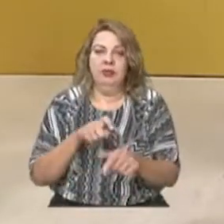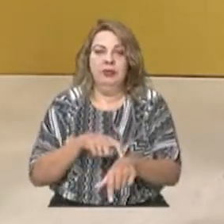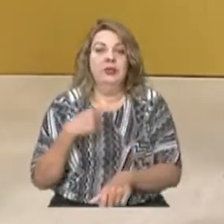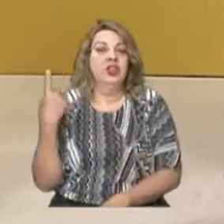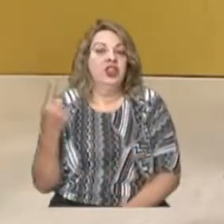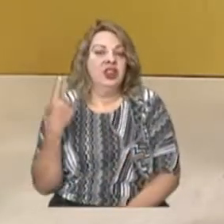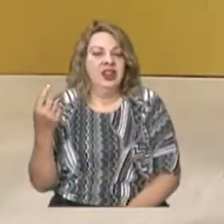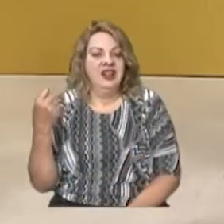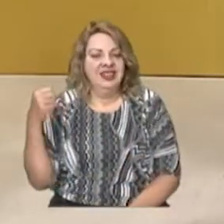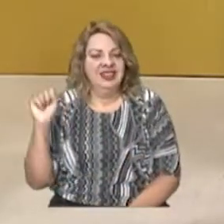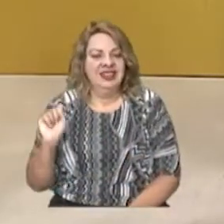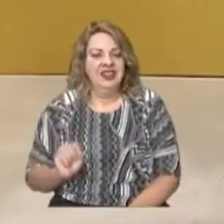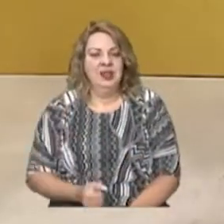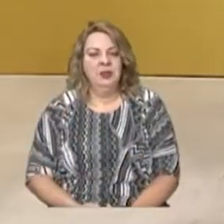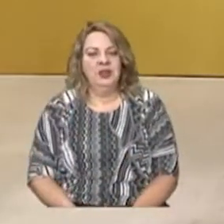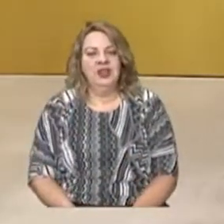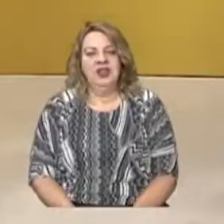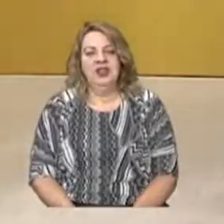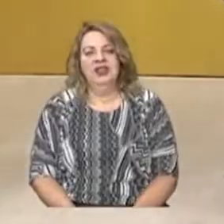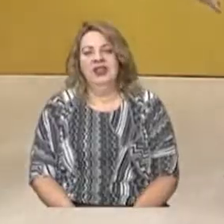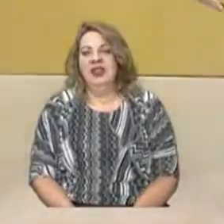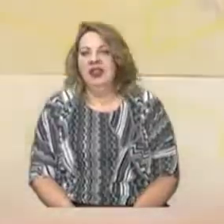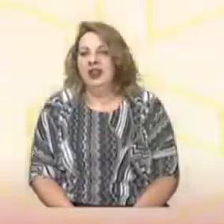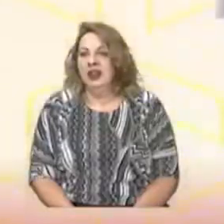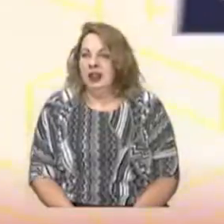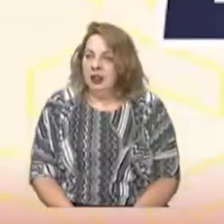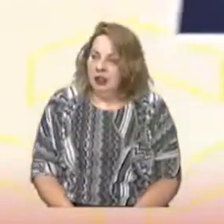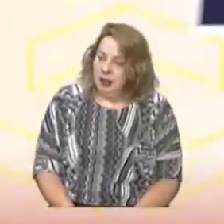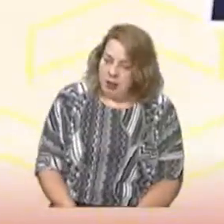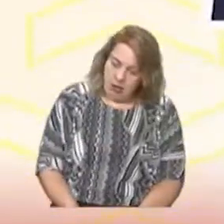nosso... Gira Sergipe!